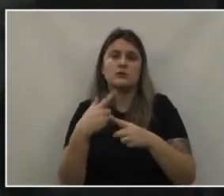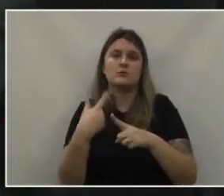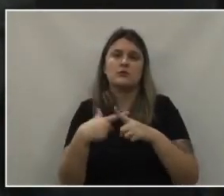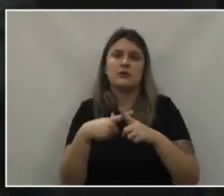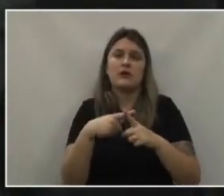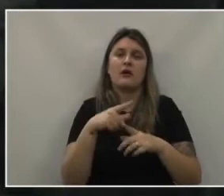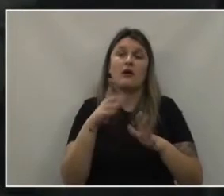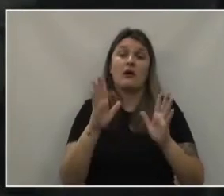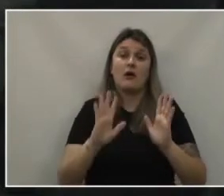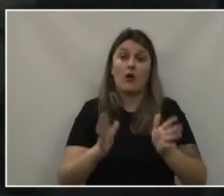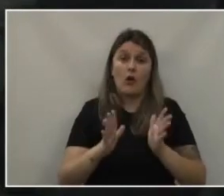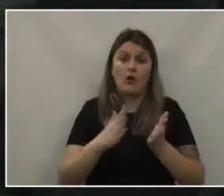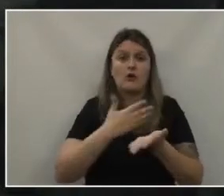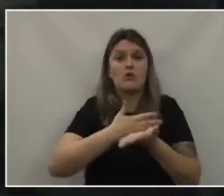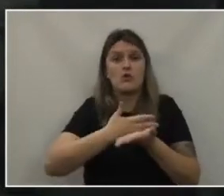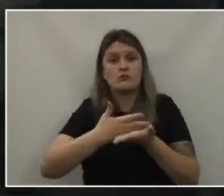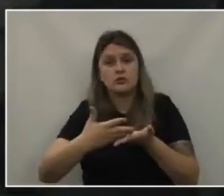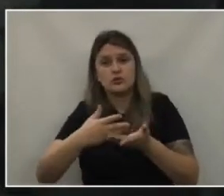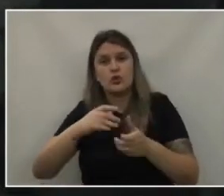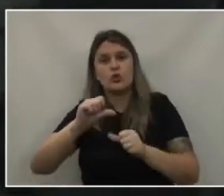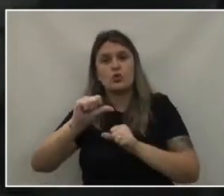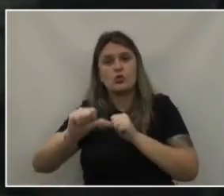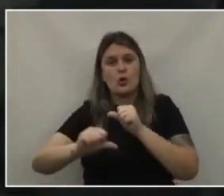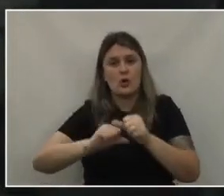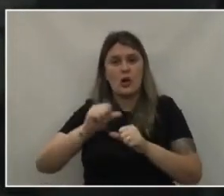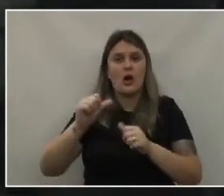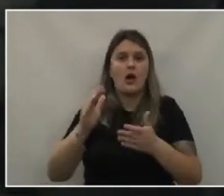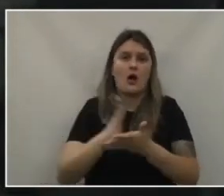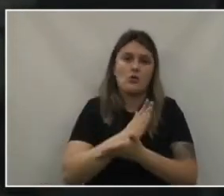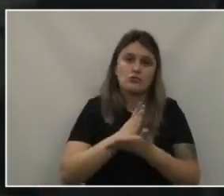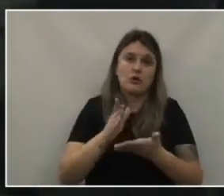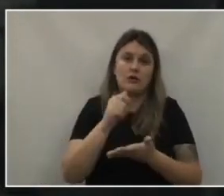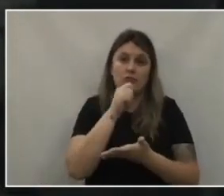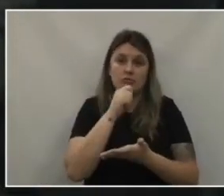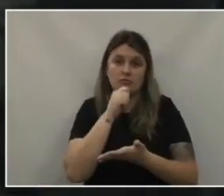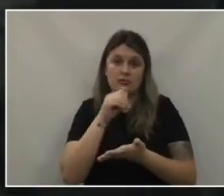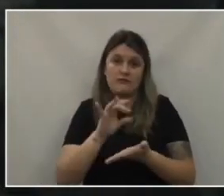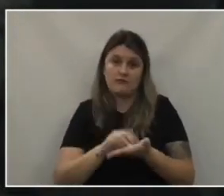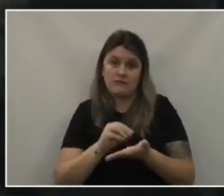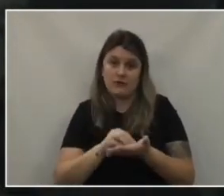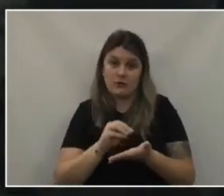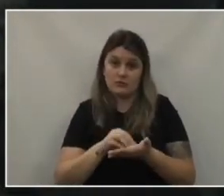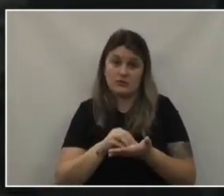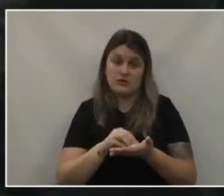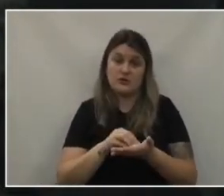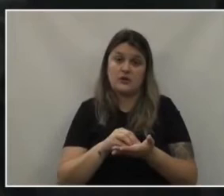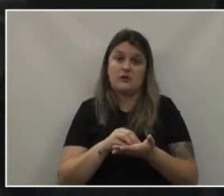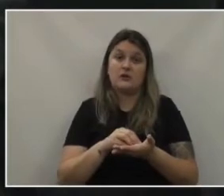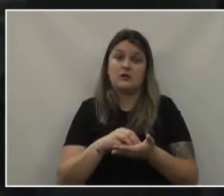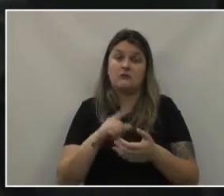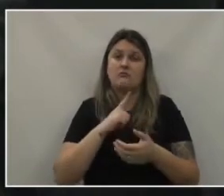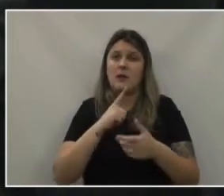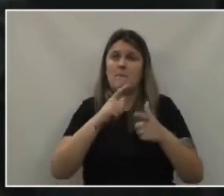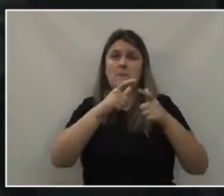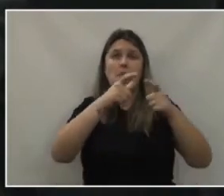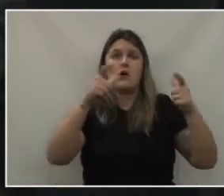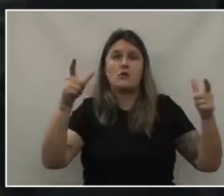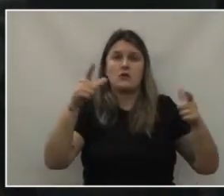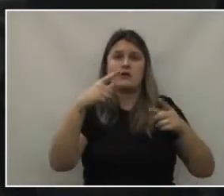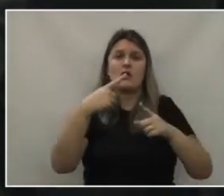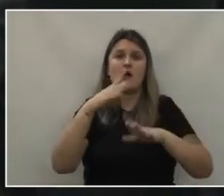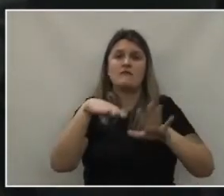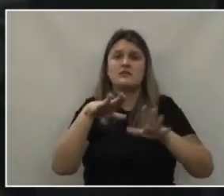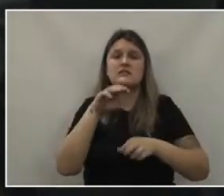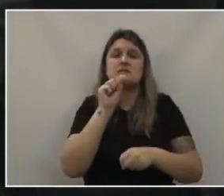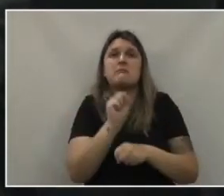que agora está sendo trocado. Alguns ainda precisa ser trocado vários, as pessoas ficavam na chuva